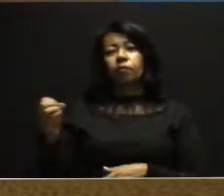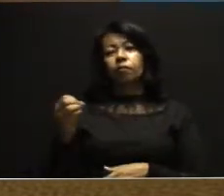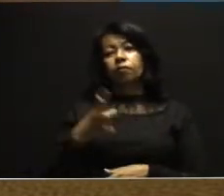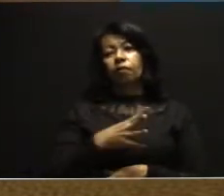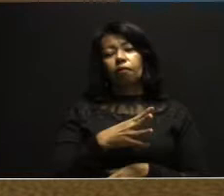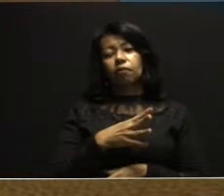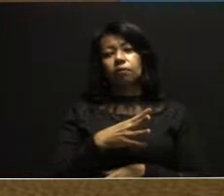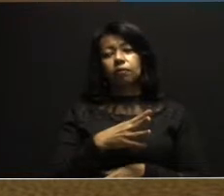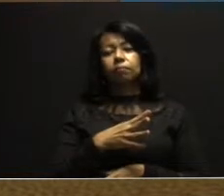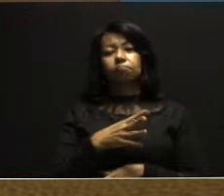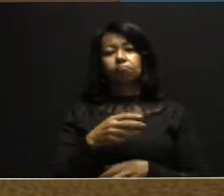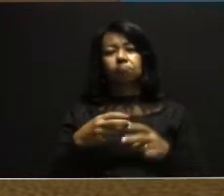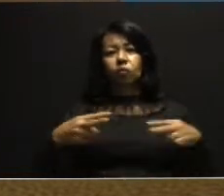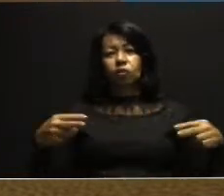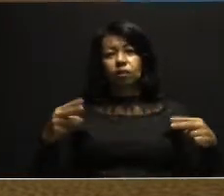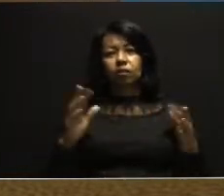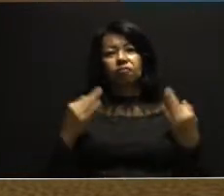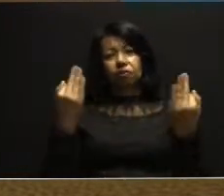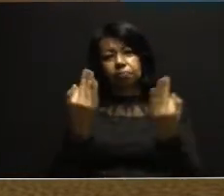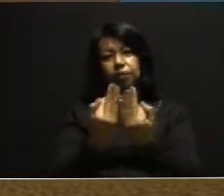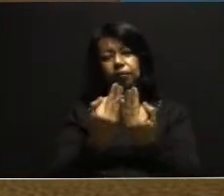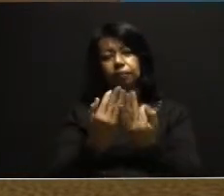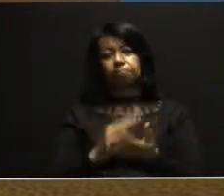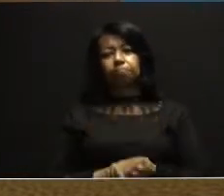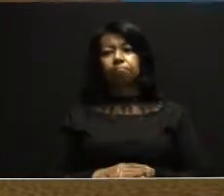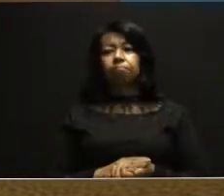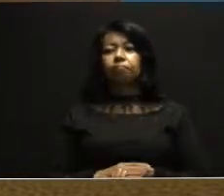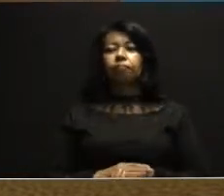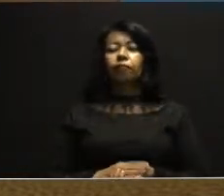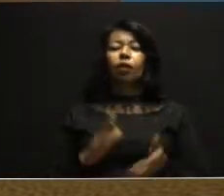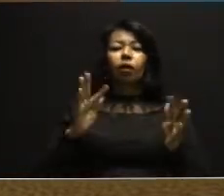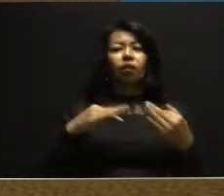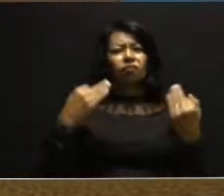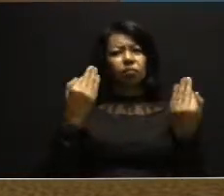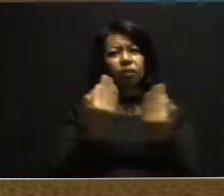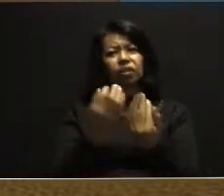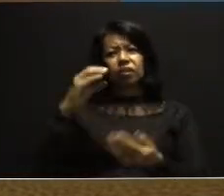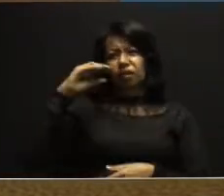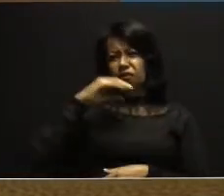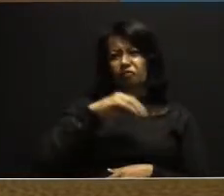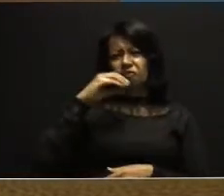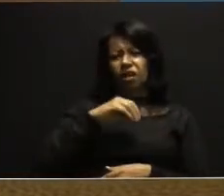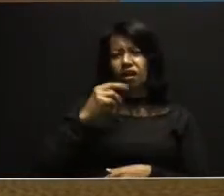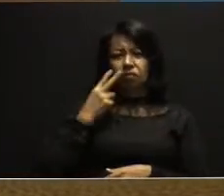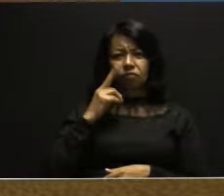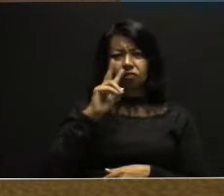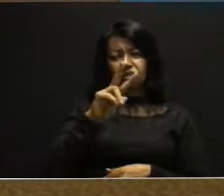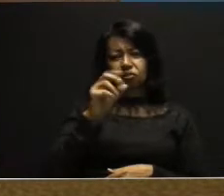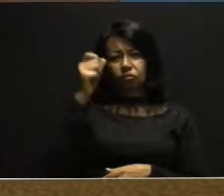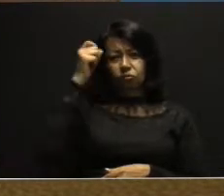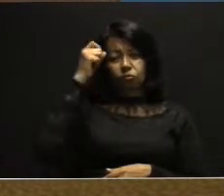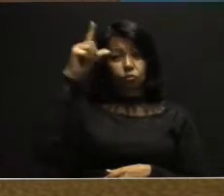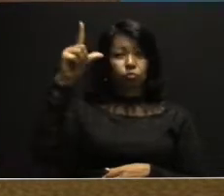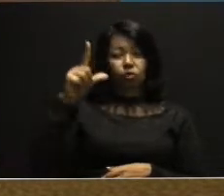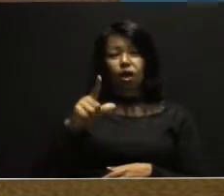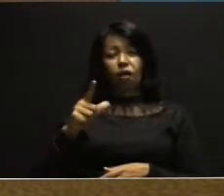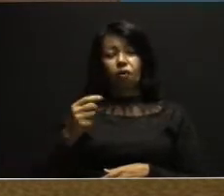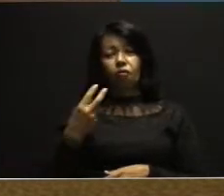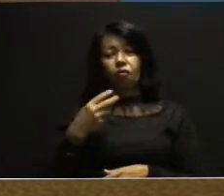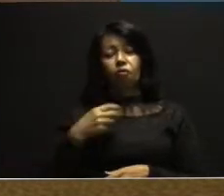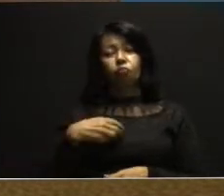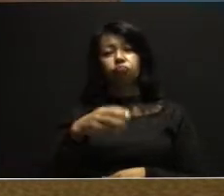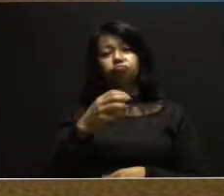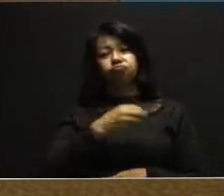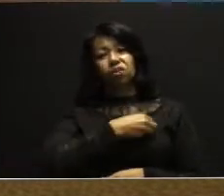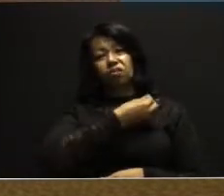A família está enfraquecida do ponto de vista cultural, do ponto de vista do comportamento